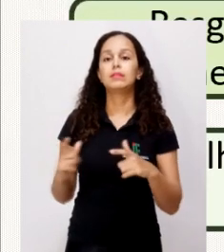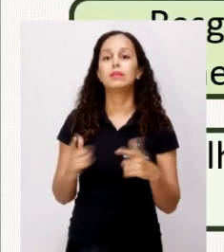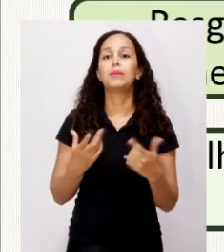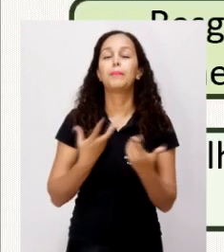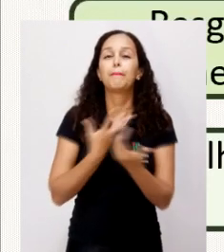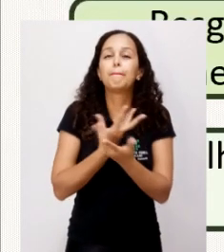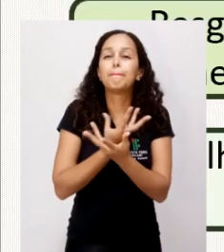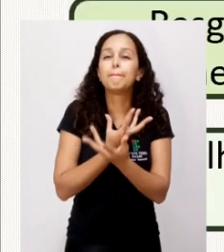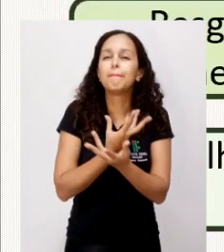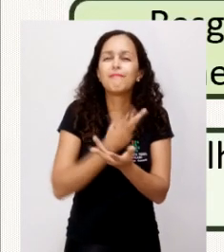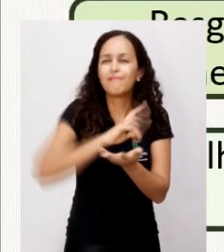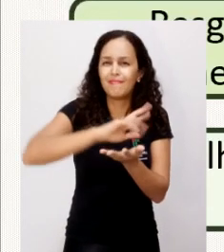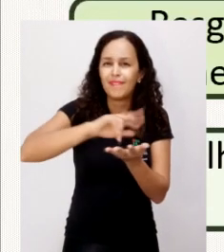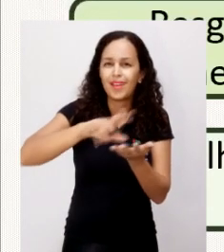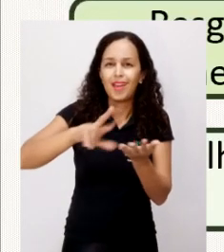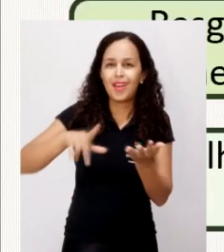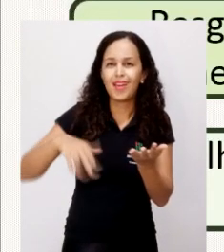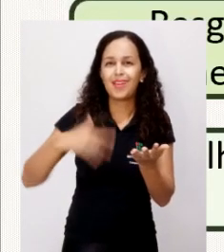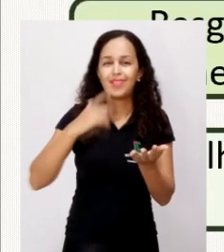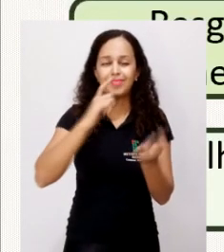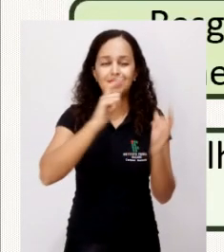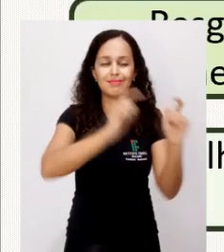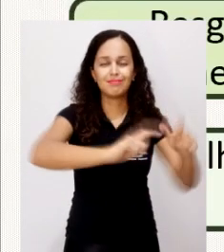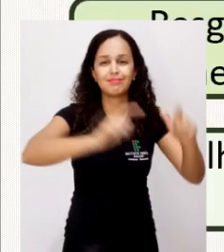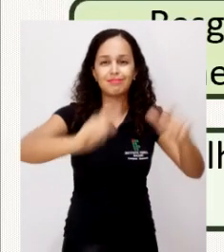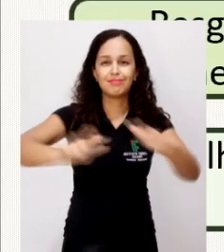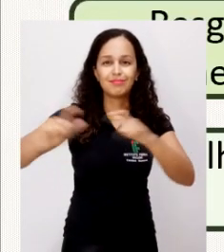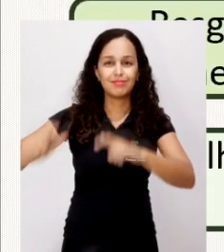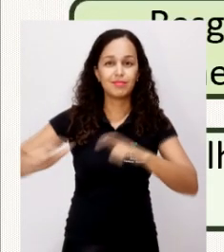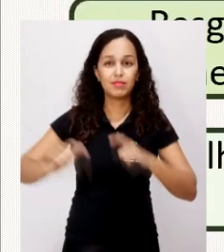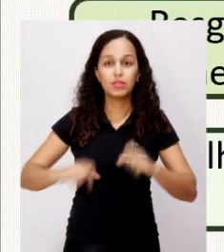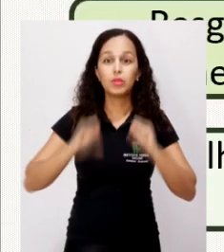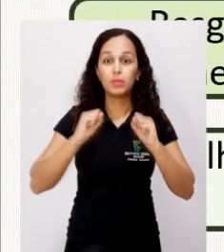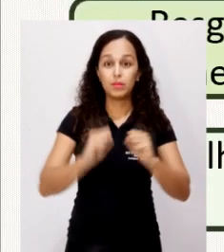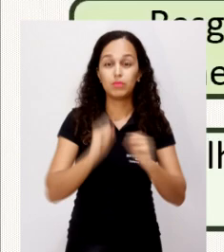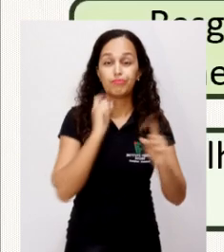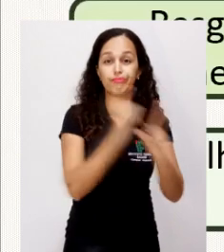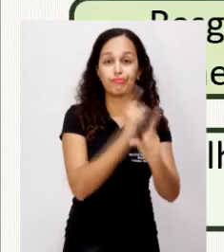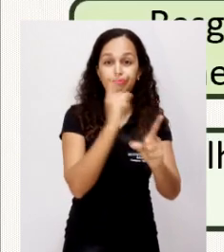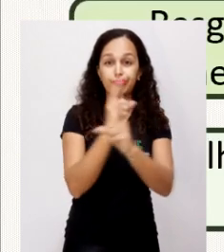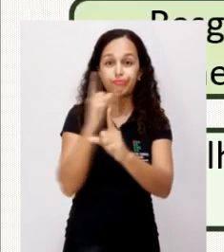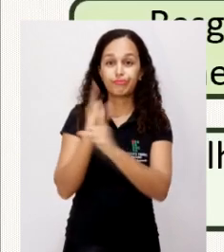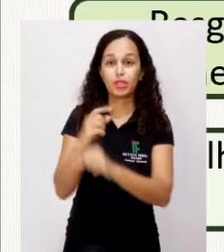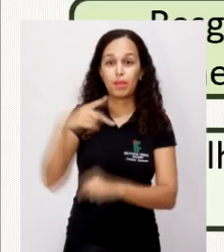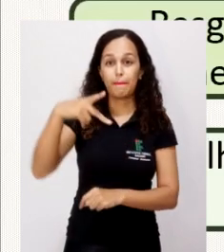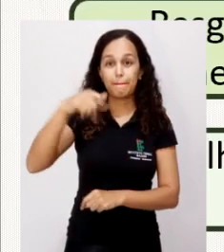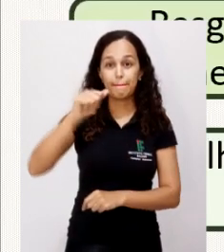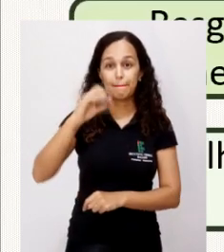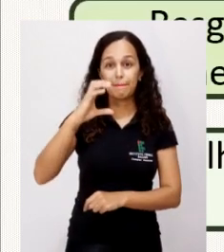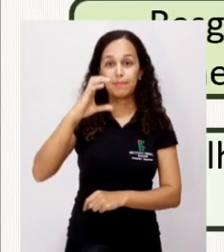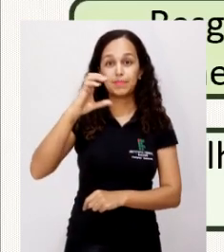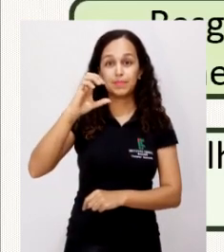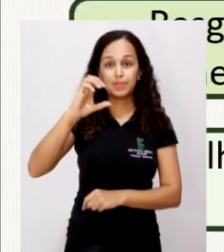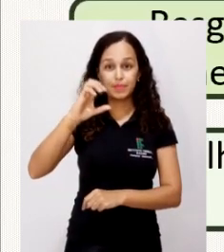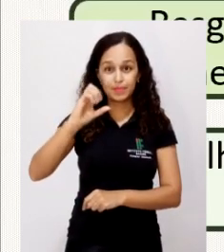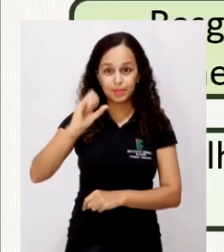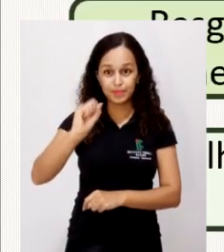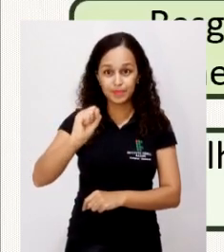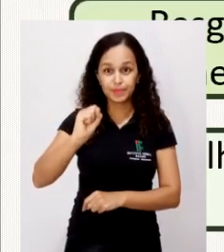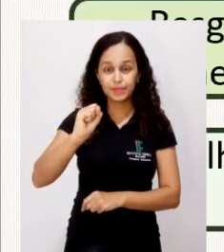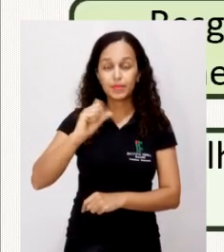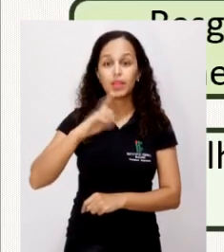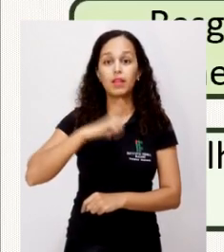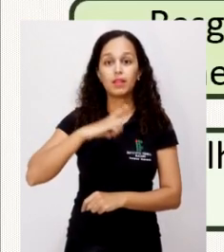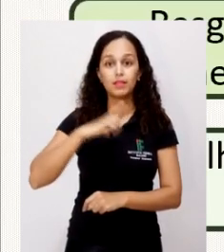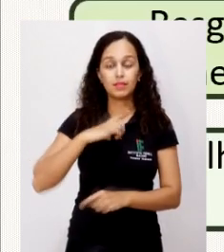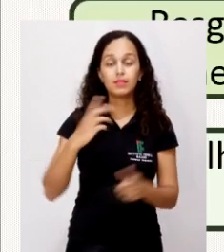dessas localidades que a gente pode encontrar as punks, né, que elas estão disseminadas por várias